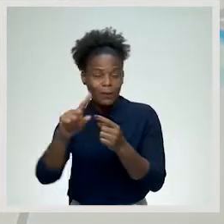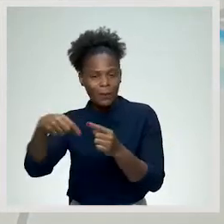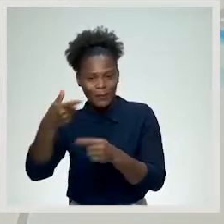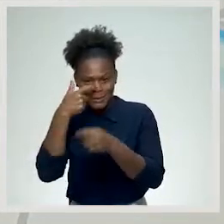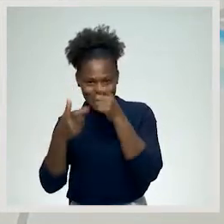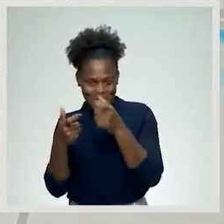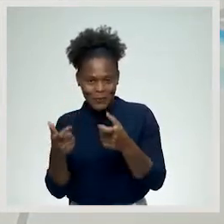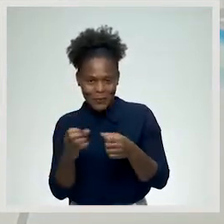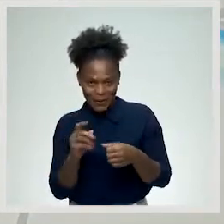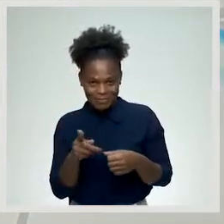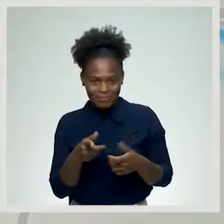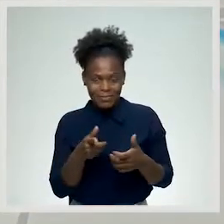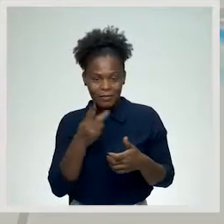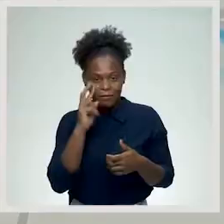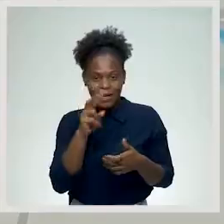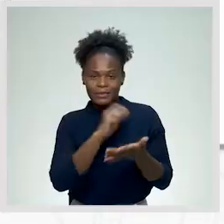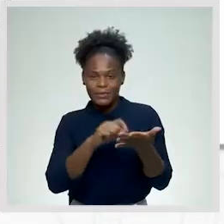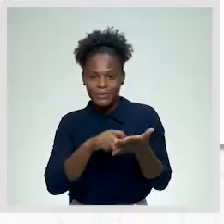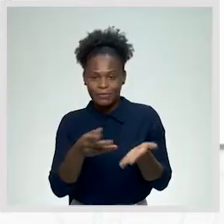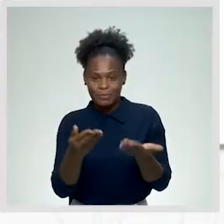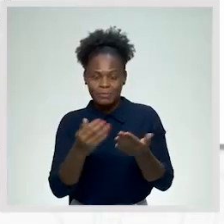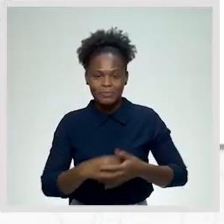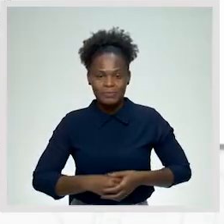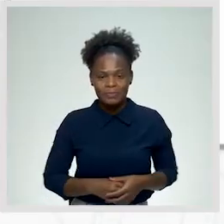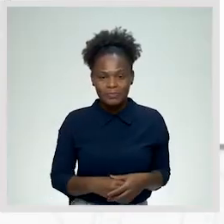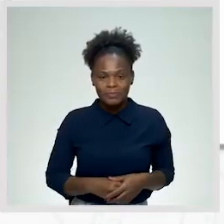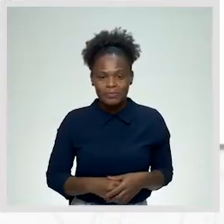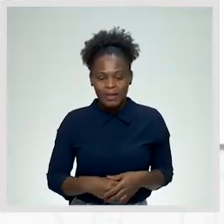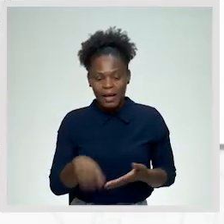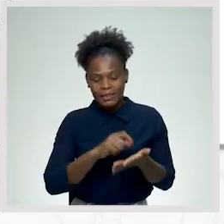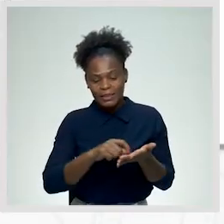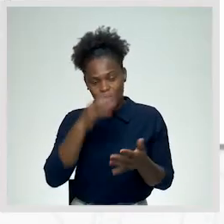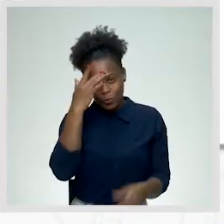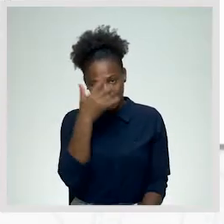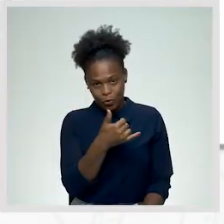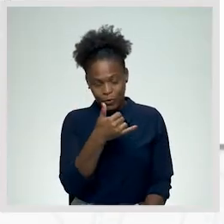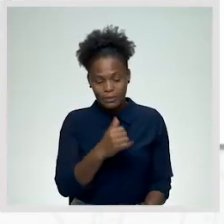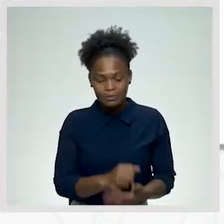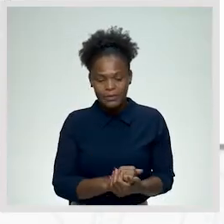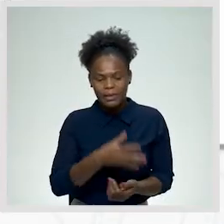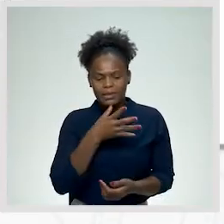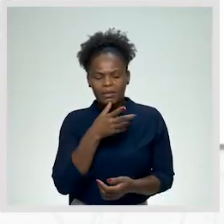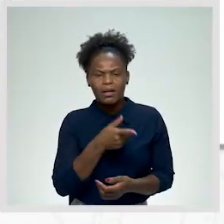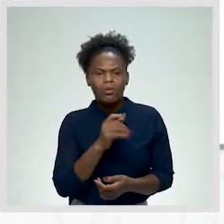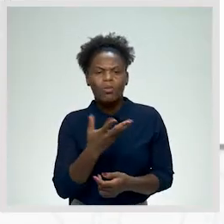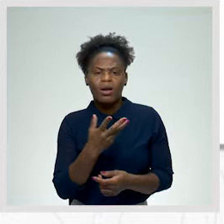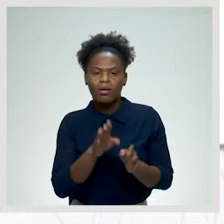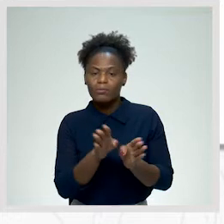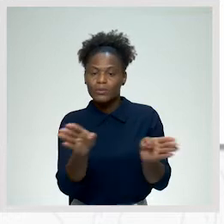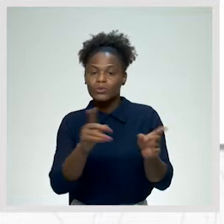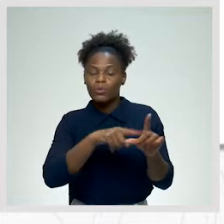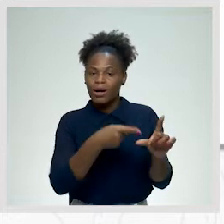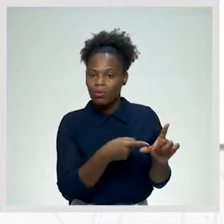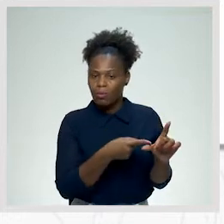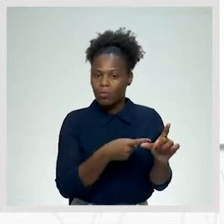pessoas. Então, vejamos o exercício. É o exercício número 2, determina a amplitude do